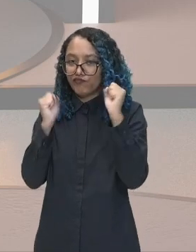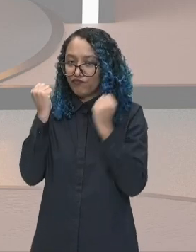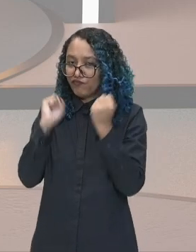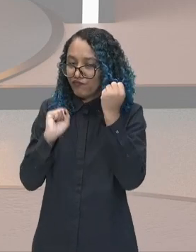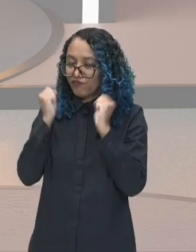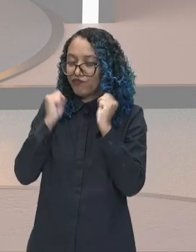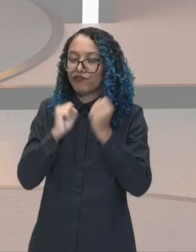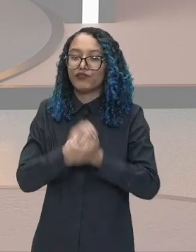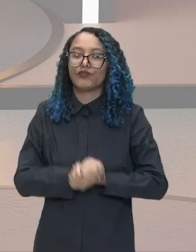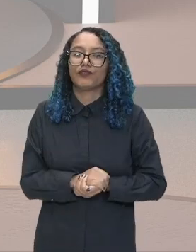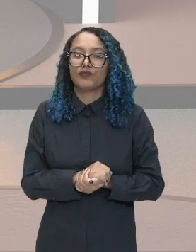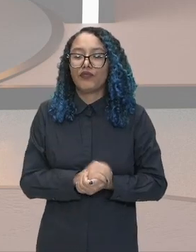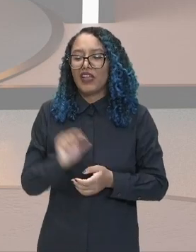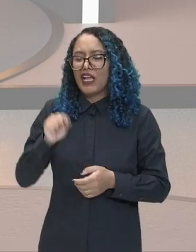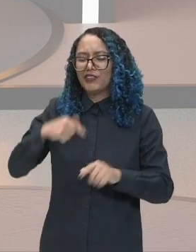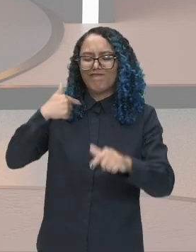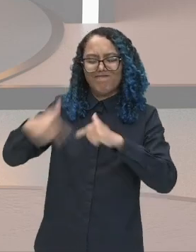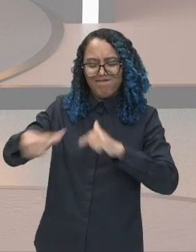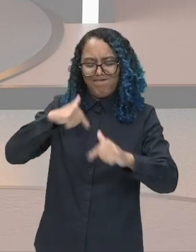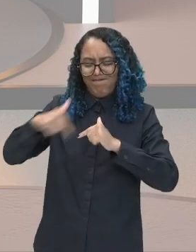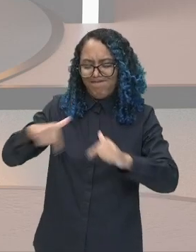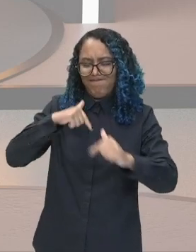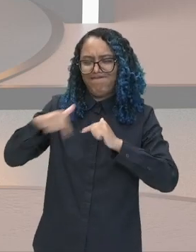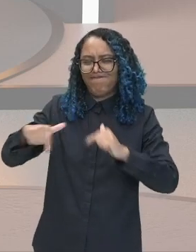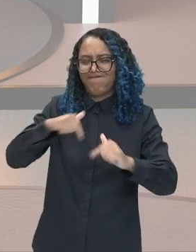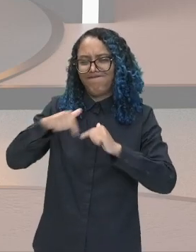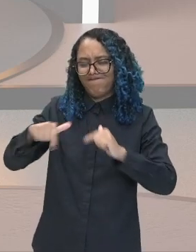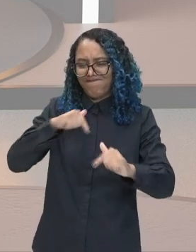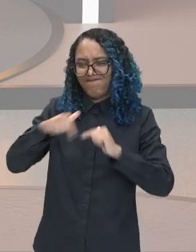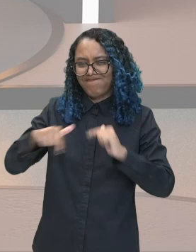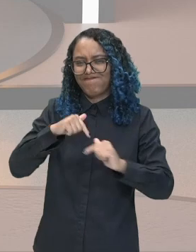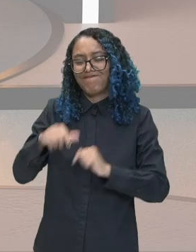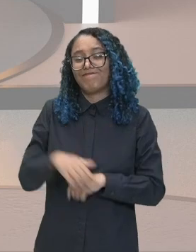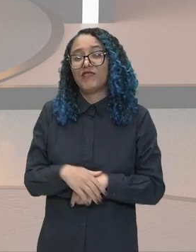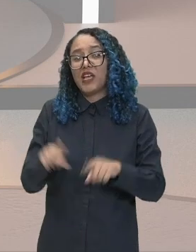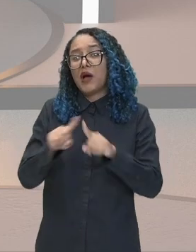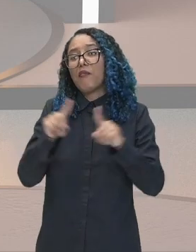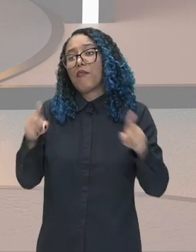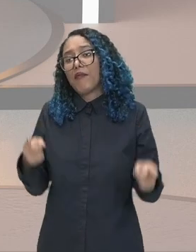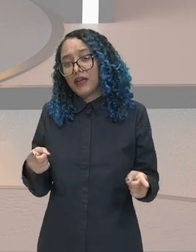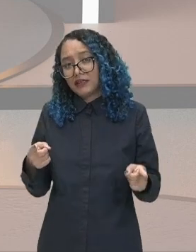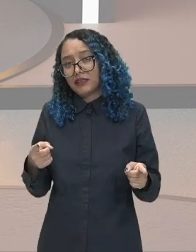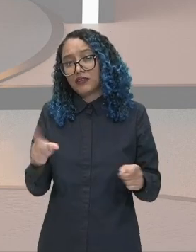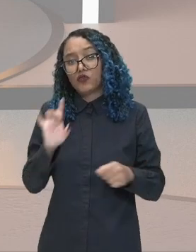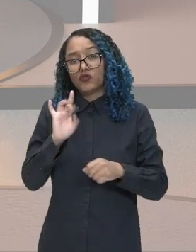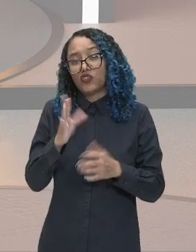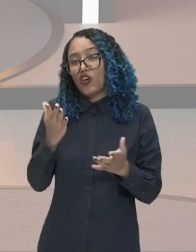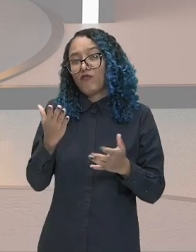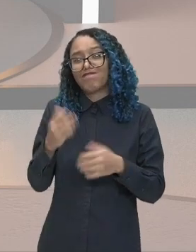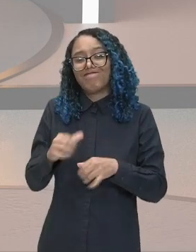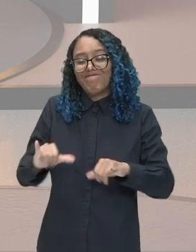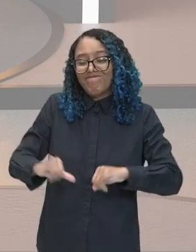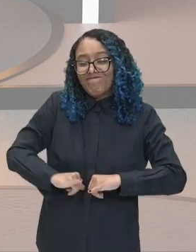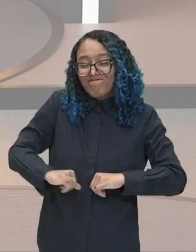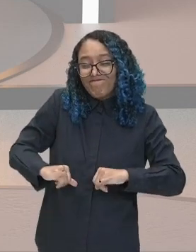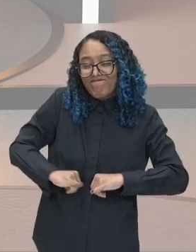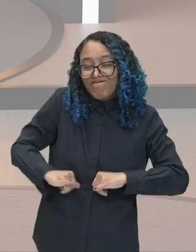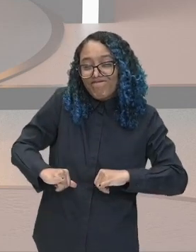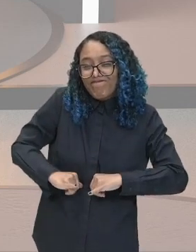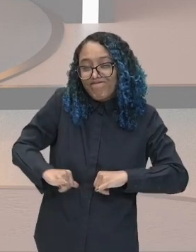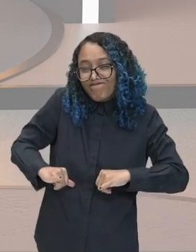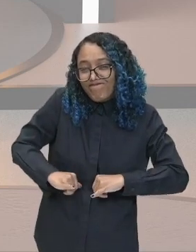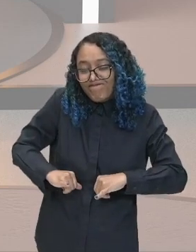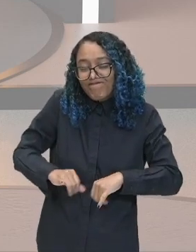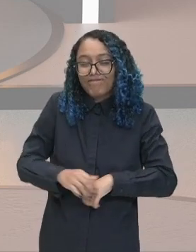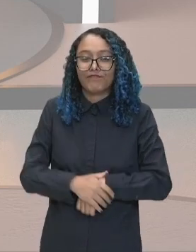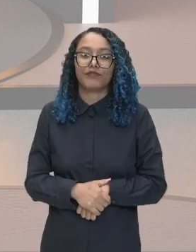vida nas fábricas, restou apenas aí muita miséria. Então os operários